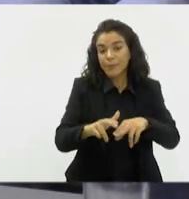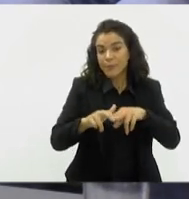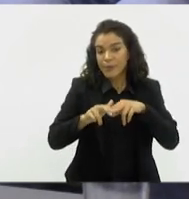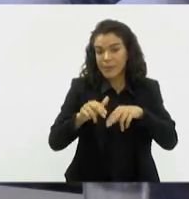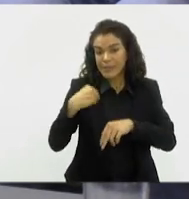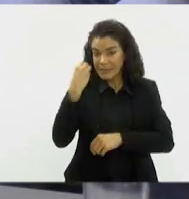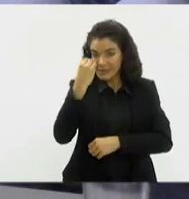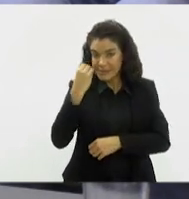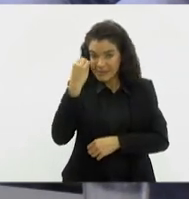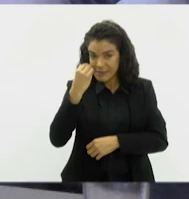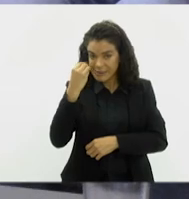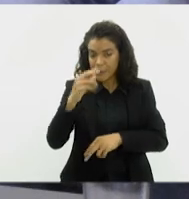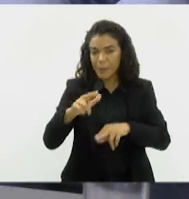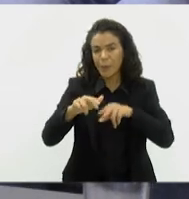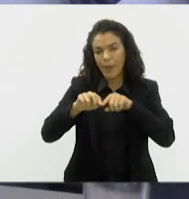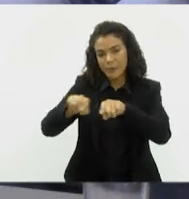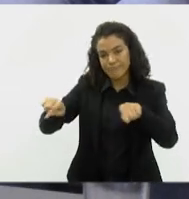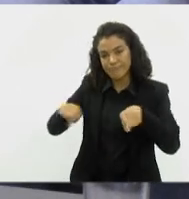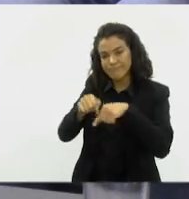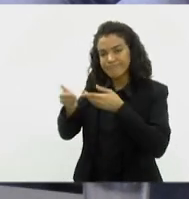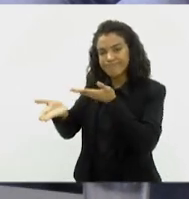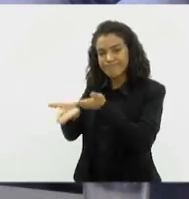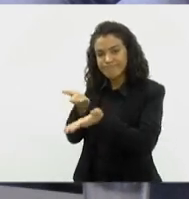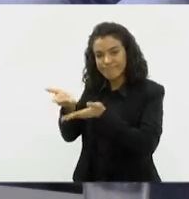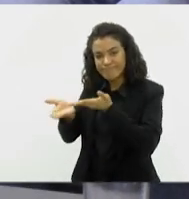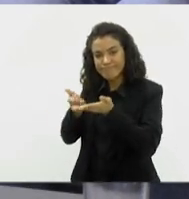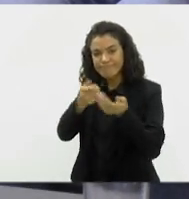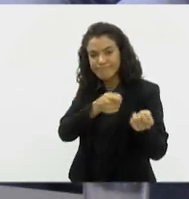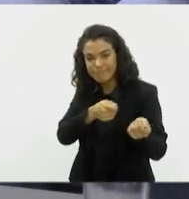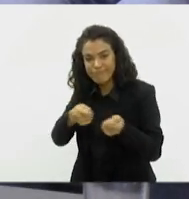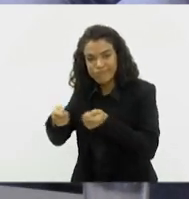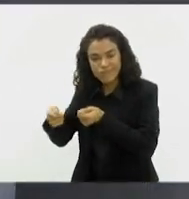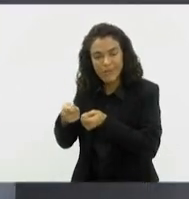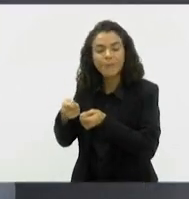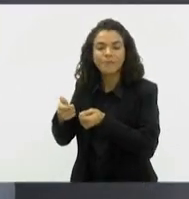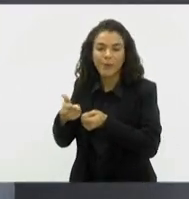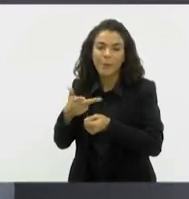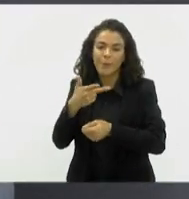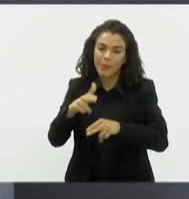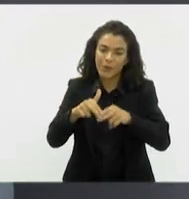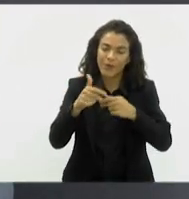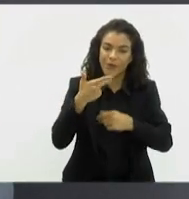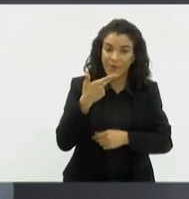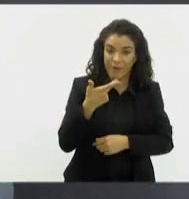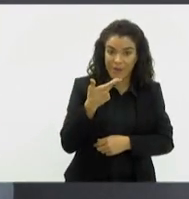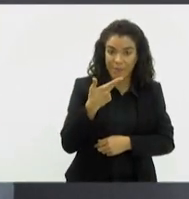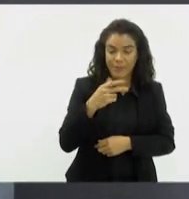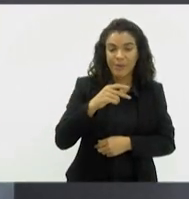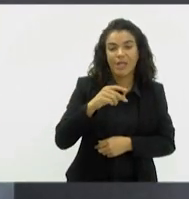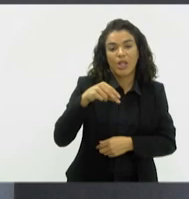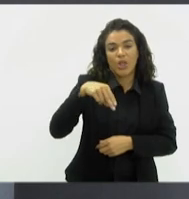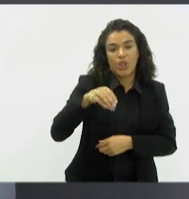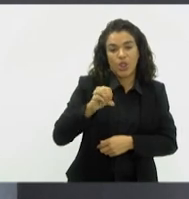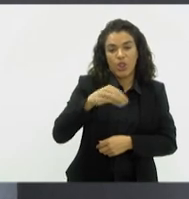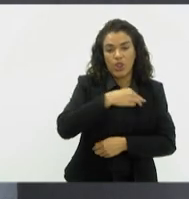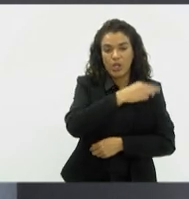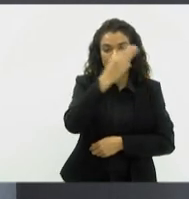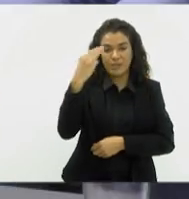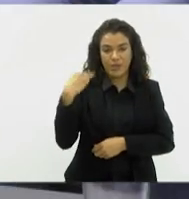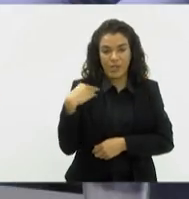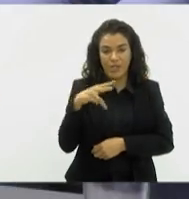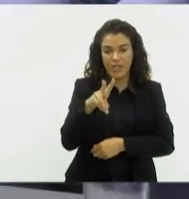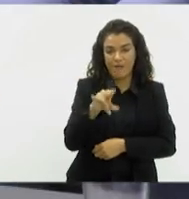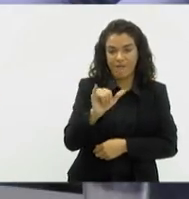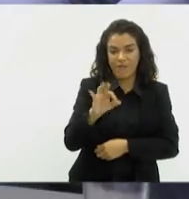é a experiência atual por conta do ambulatório, mas tem também outro manicômio que eu ia mencionar anteriormente, que é o Nossa Senhora das Vitórias, o manicômio que está em processo